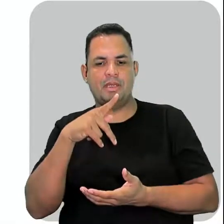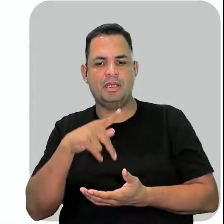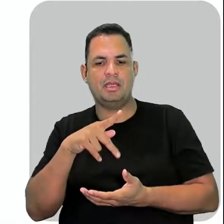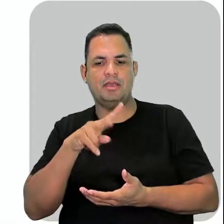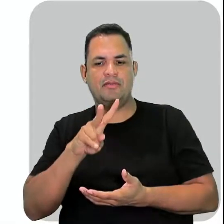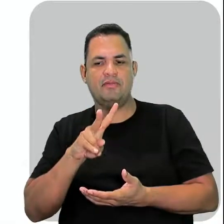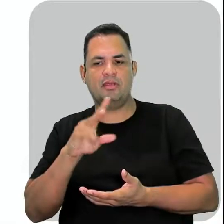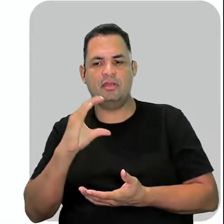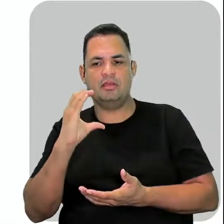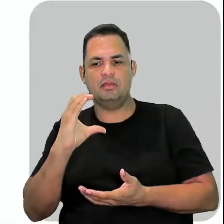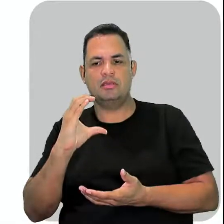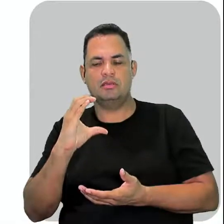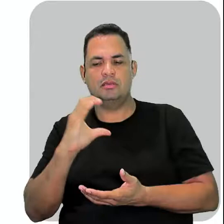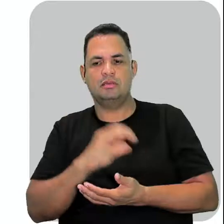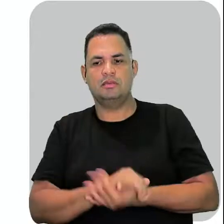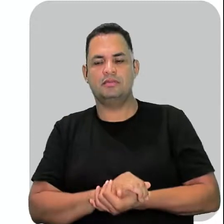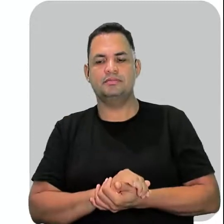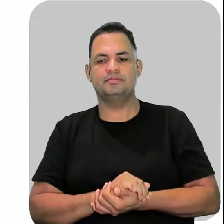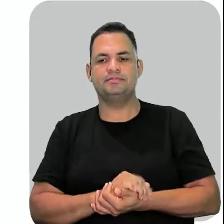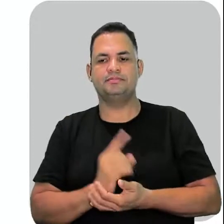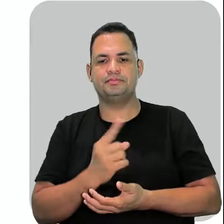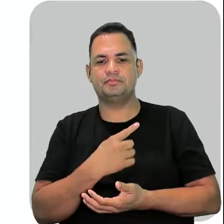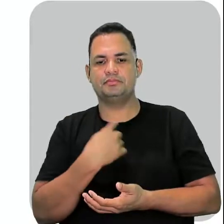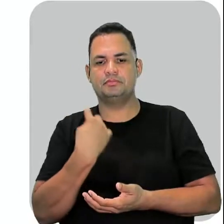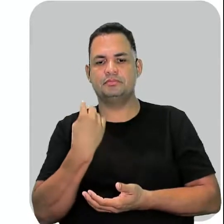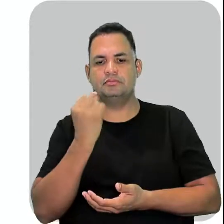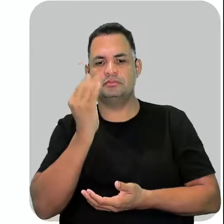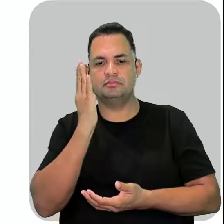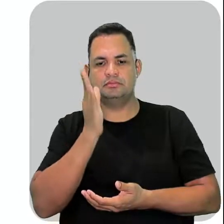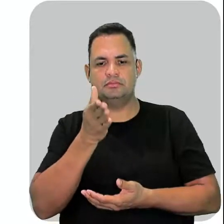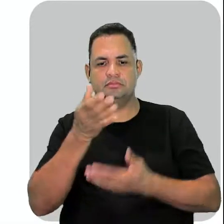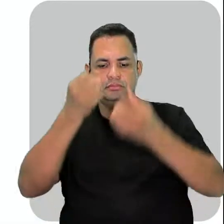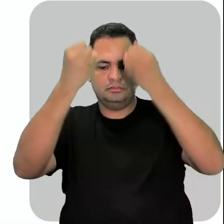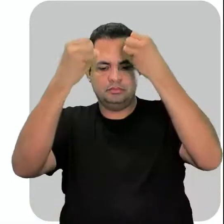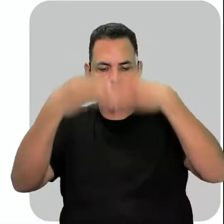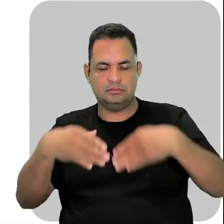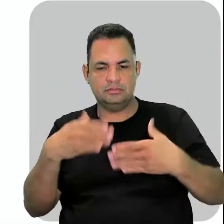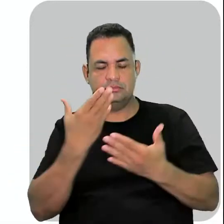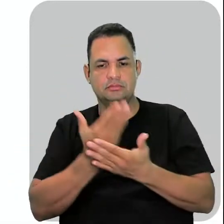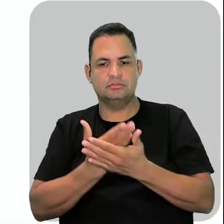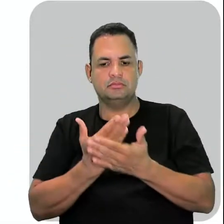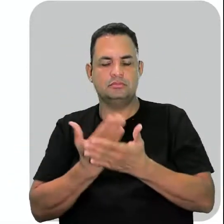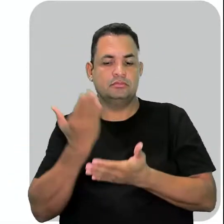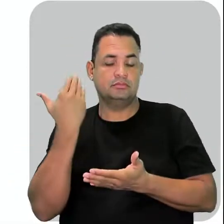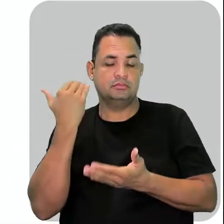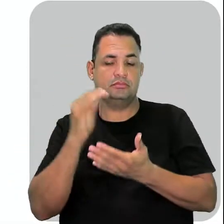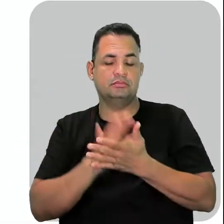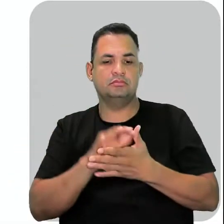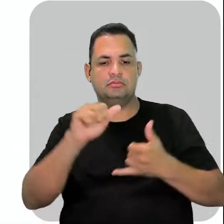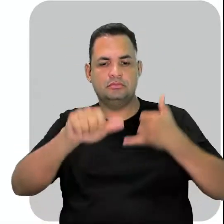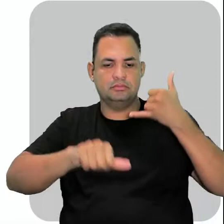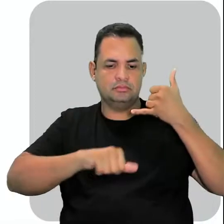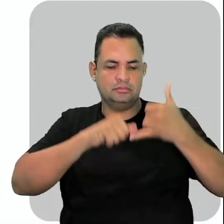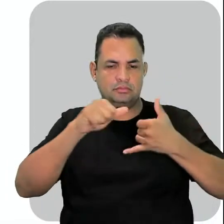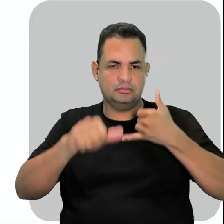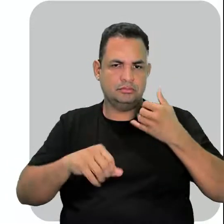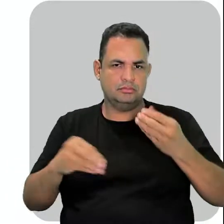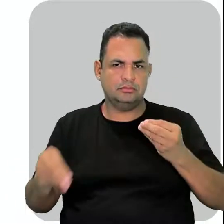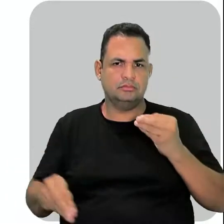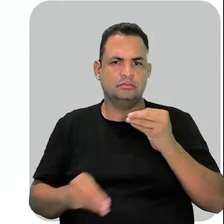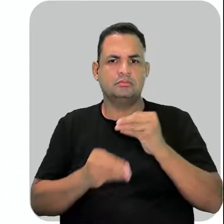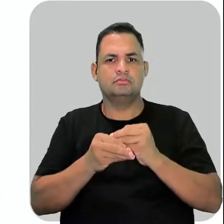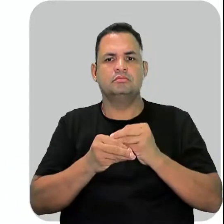de adição. Nós já falamos nas aulas anteriores sobre reações de adição, né? Vocês lembram?